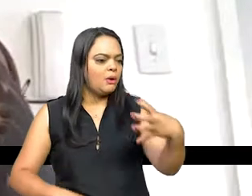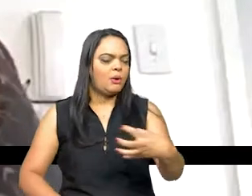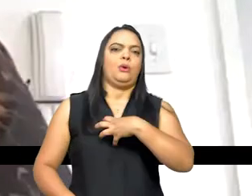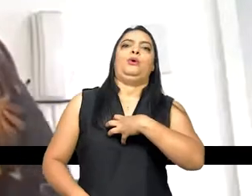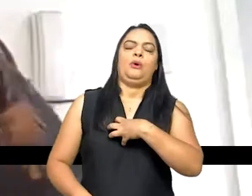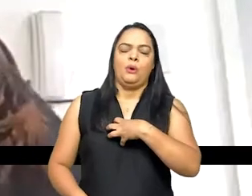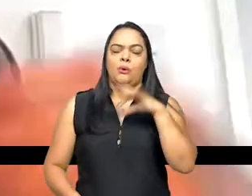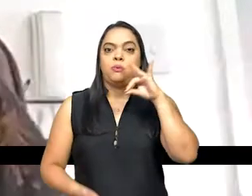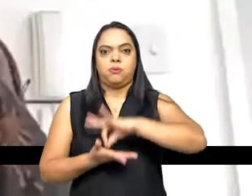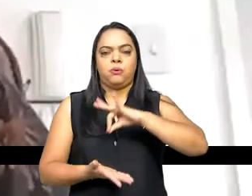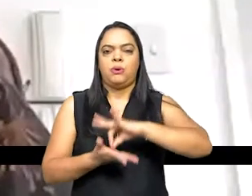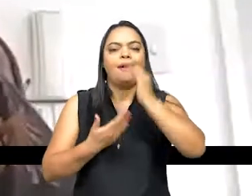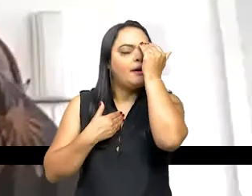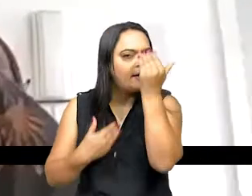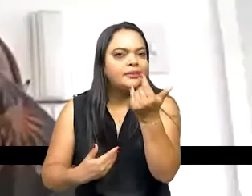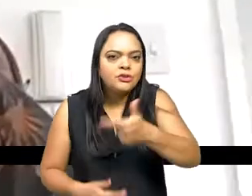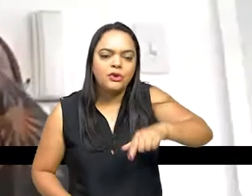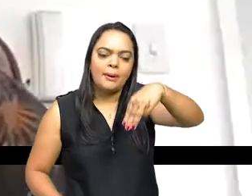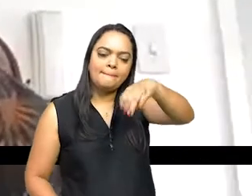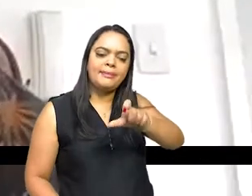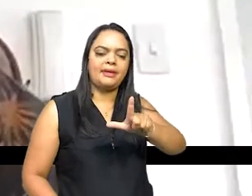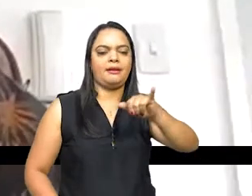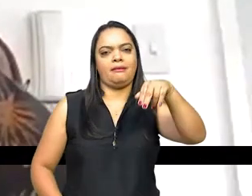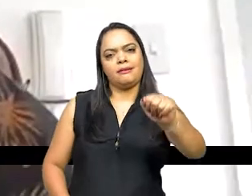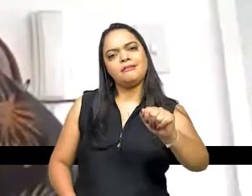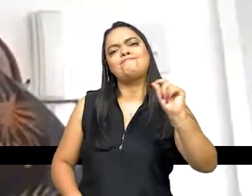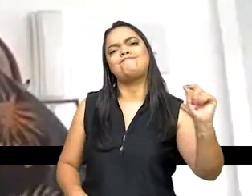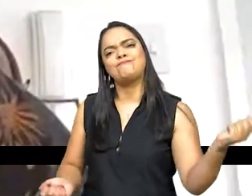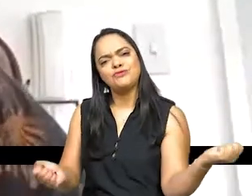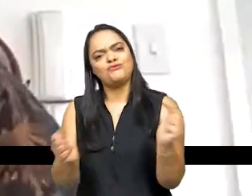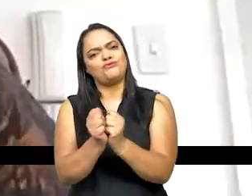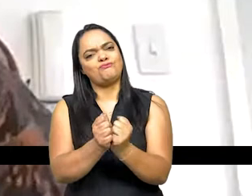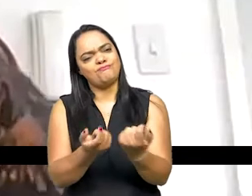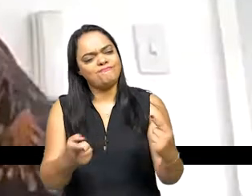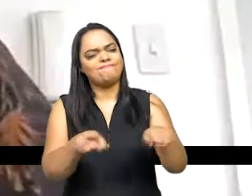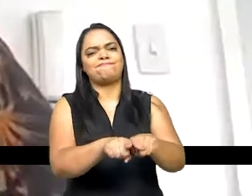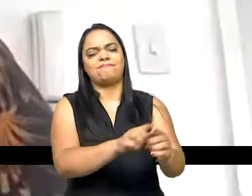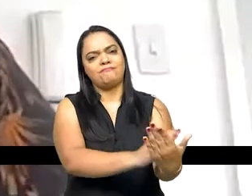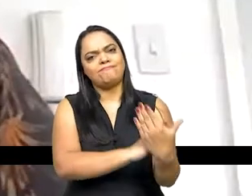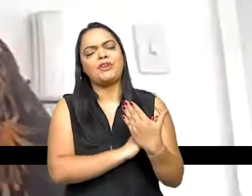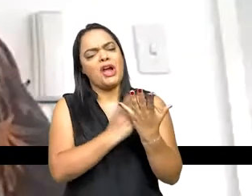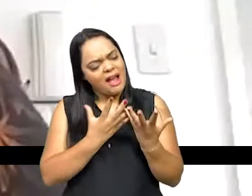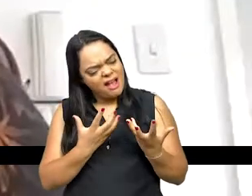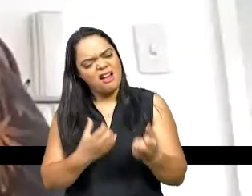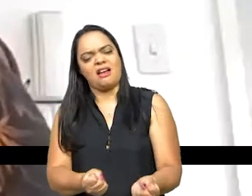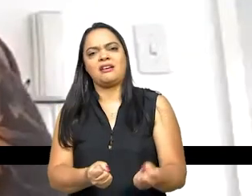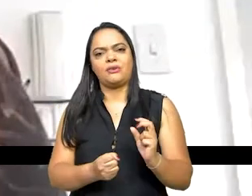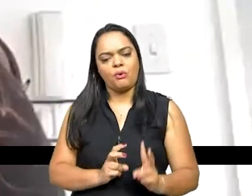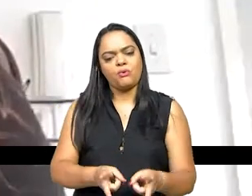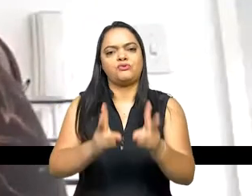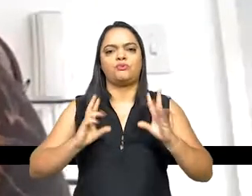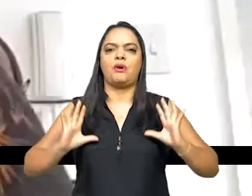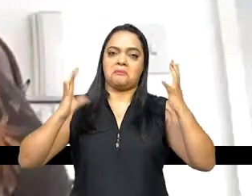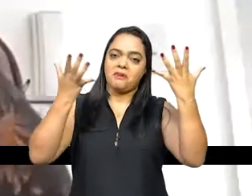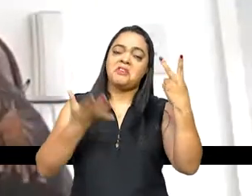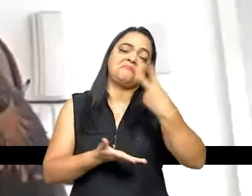bem abalado e agradeço mais uma vez a Melina por ter tido essa parceria, né? Em aceitar manter o evento,